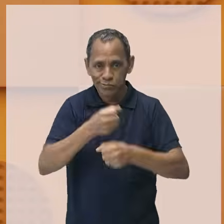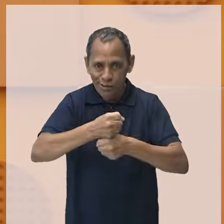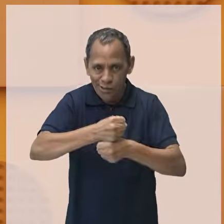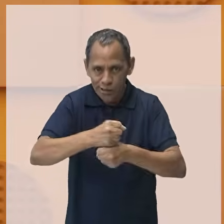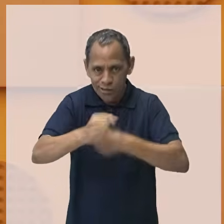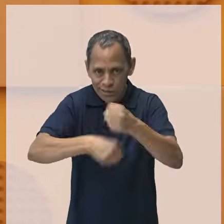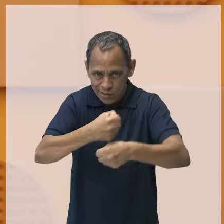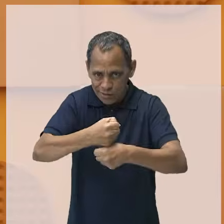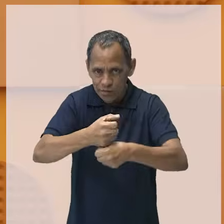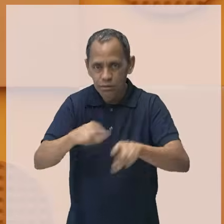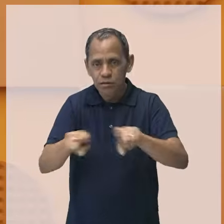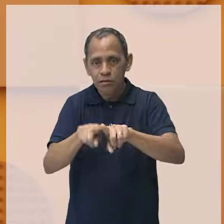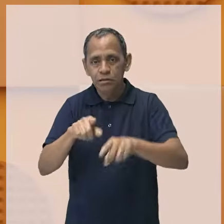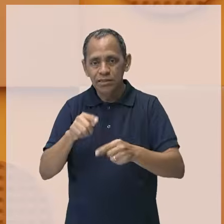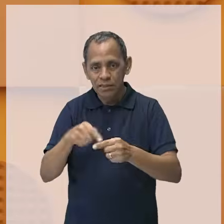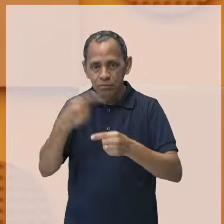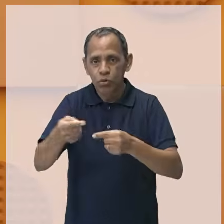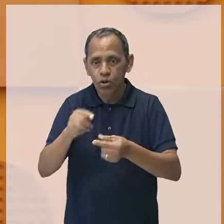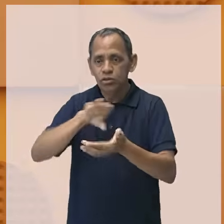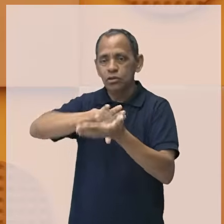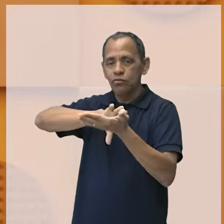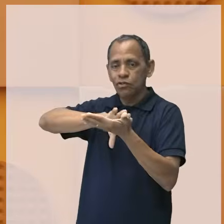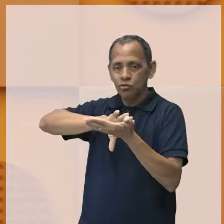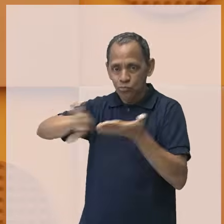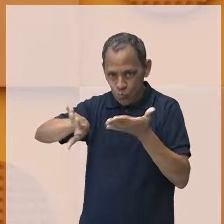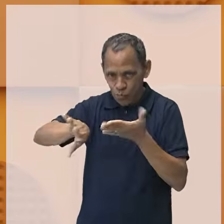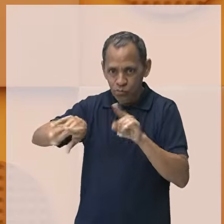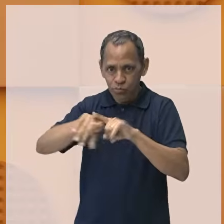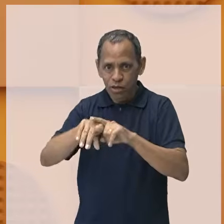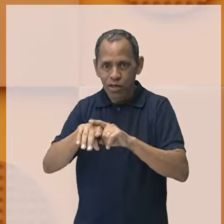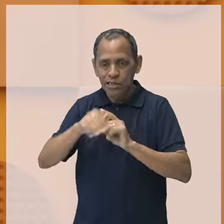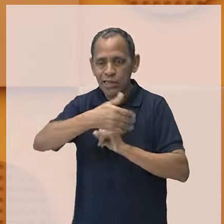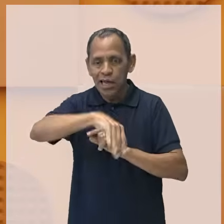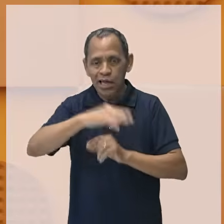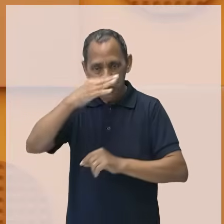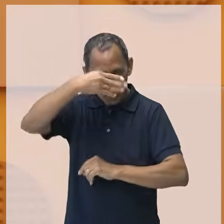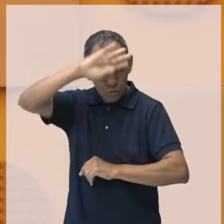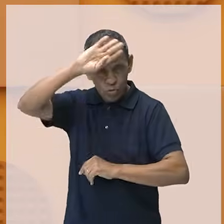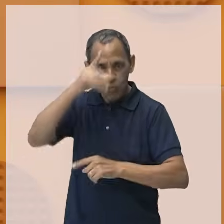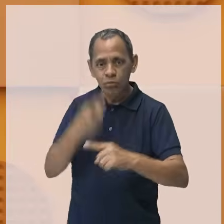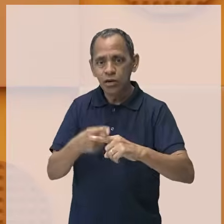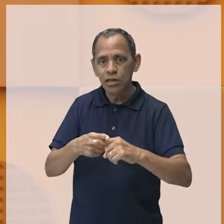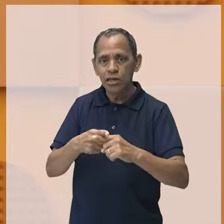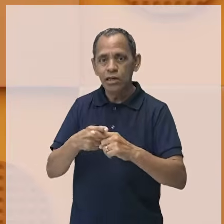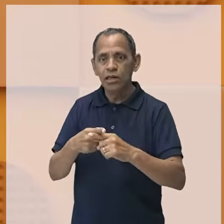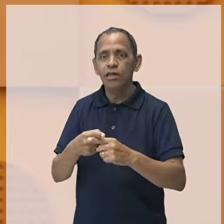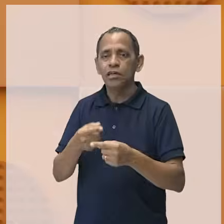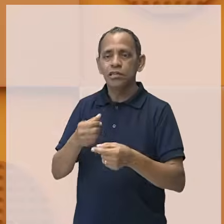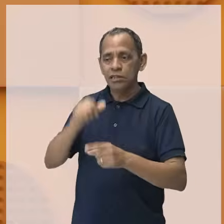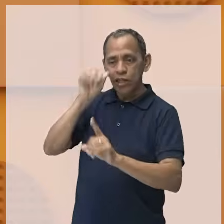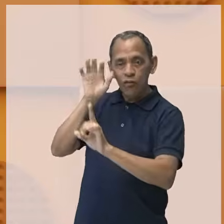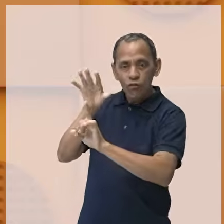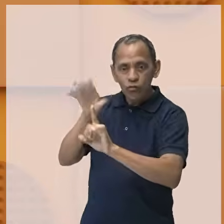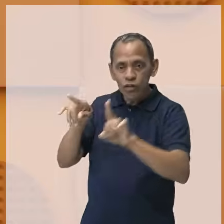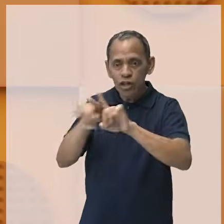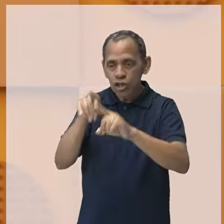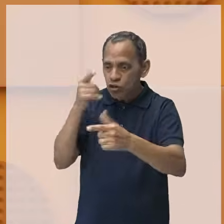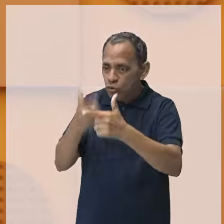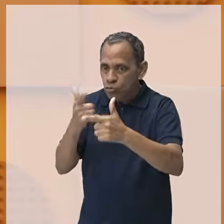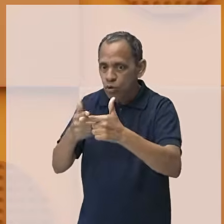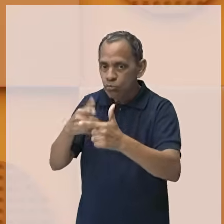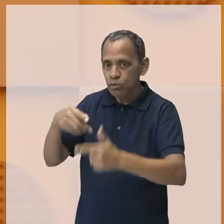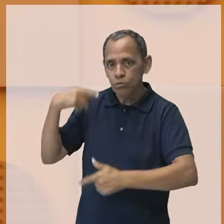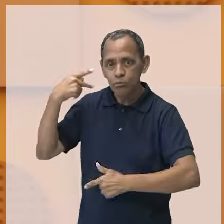Ele cumpre 2 anos de prisão e depois ele acaba sendo exilado. O que quer dizer exilado? Ele foi expulso do território